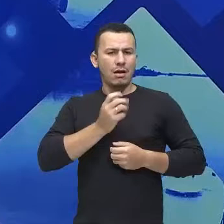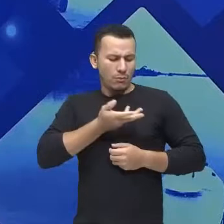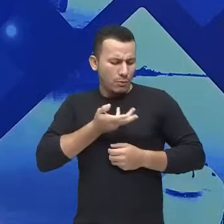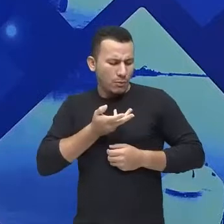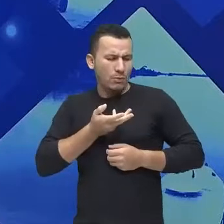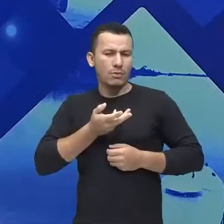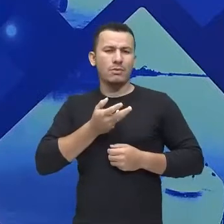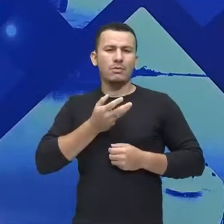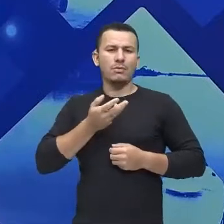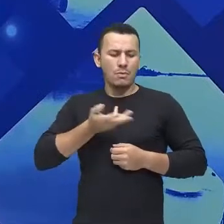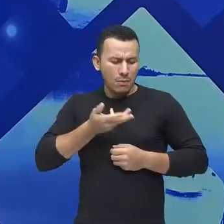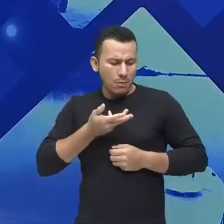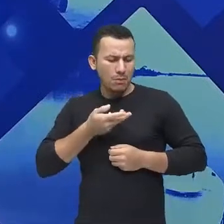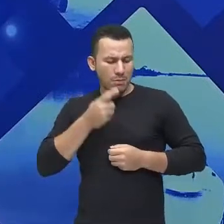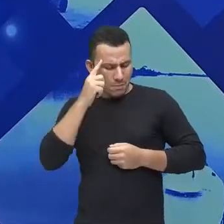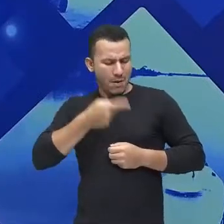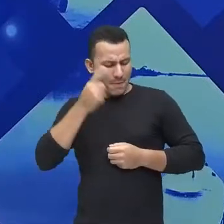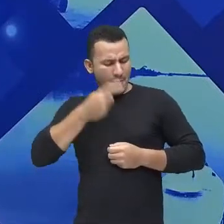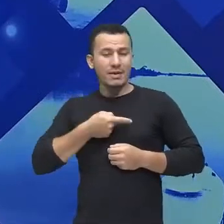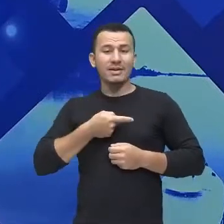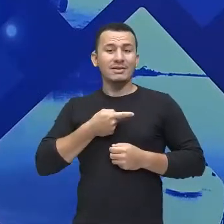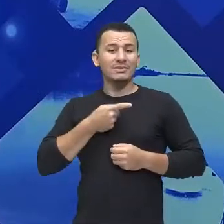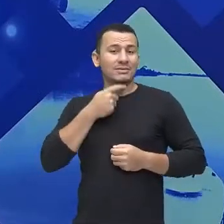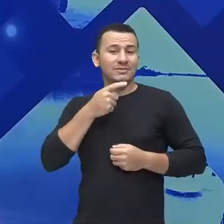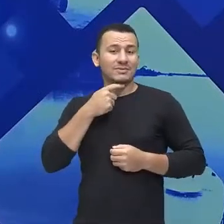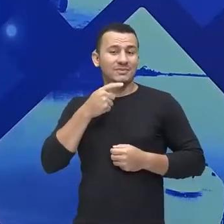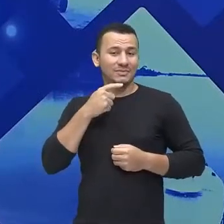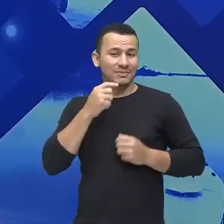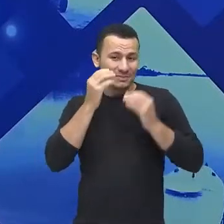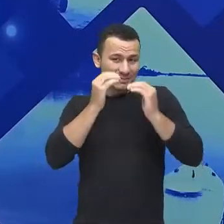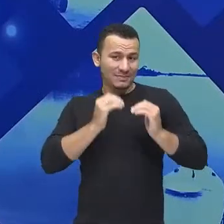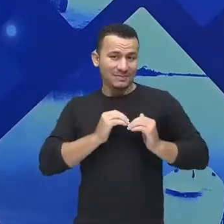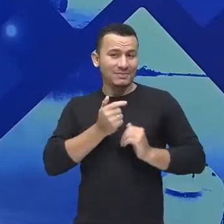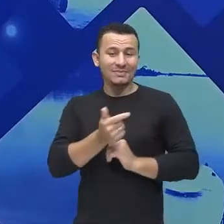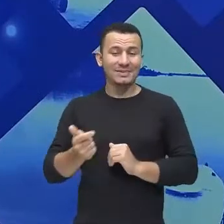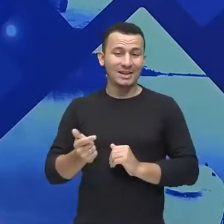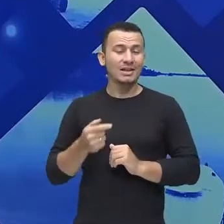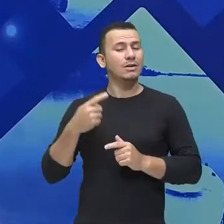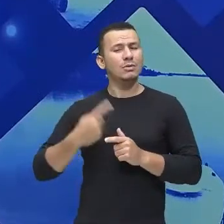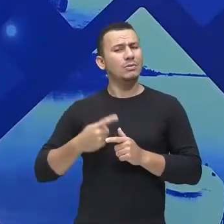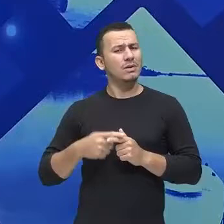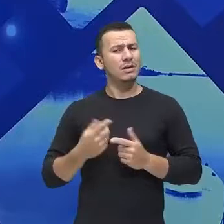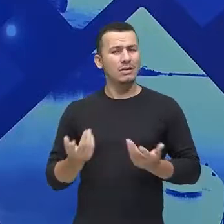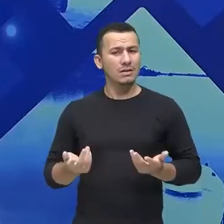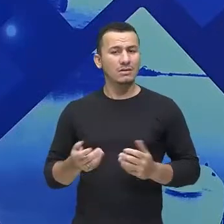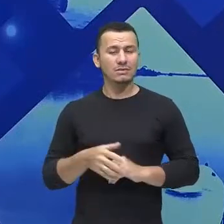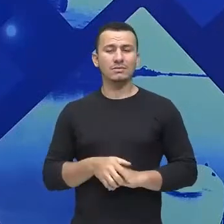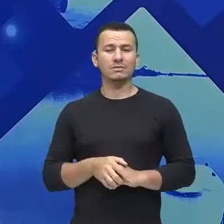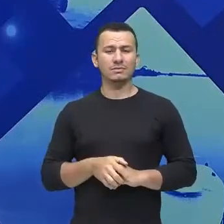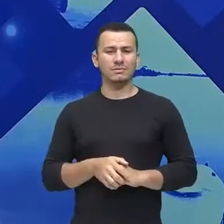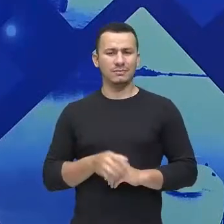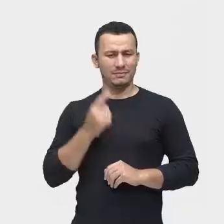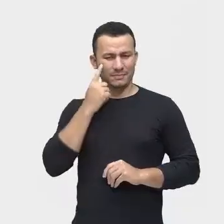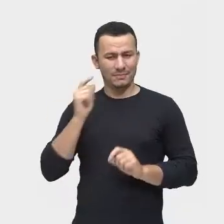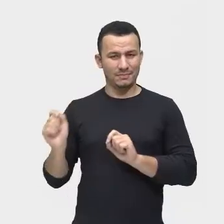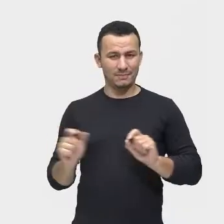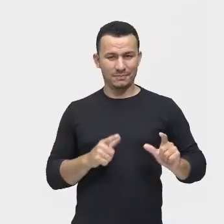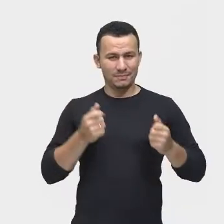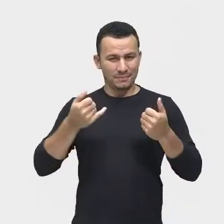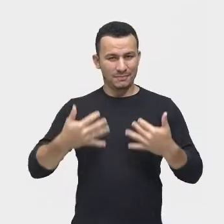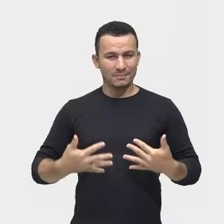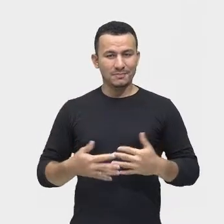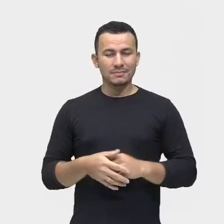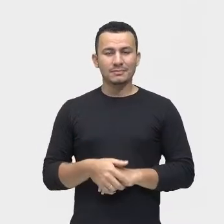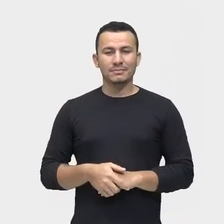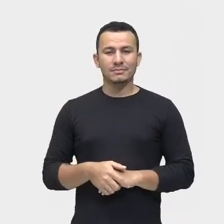forte, bate menos forte. Ele não obedece a sua ordem. Por que isso acontece? Vamos lá ver na